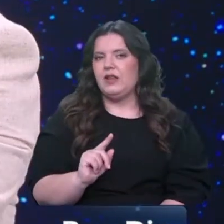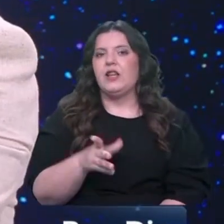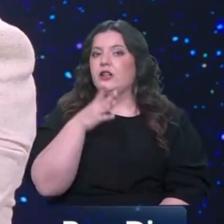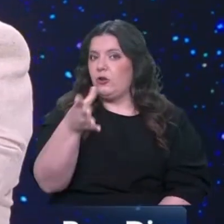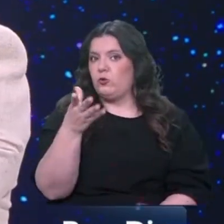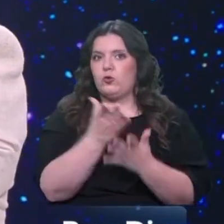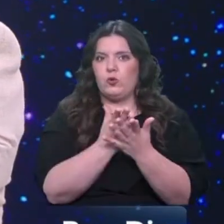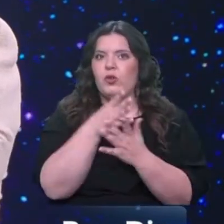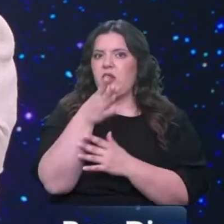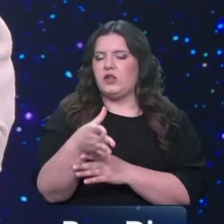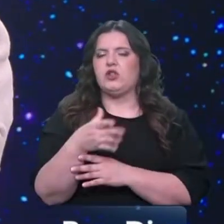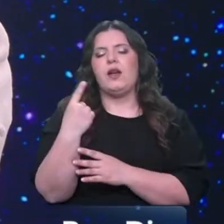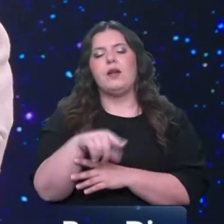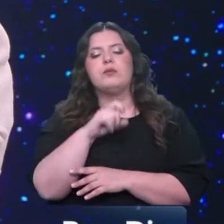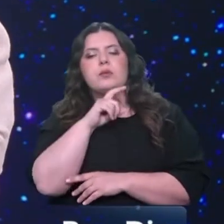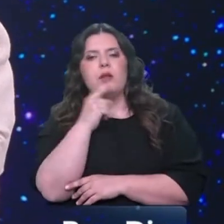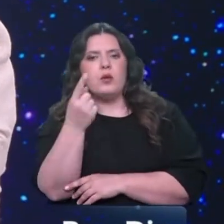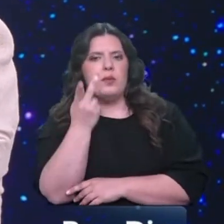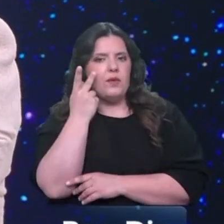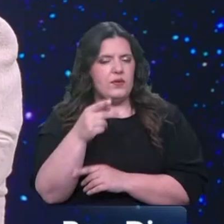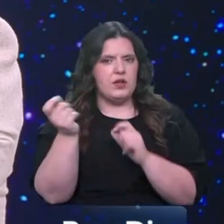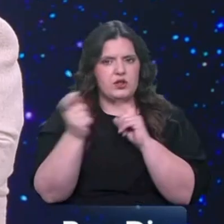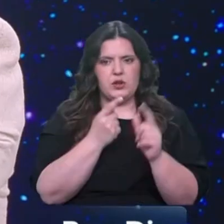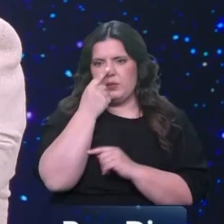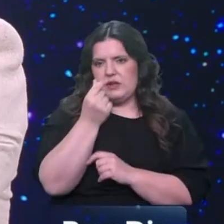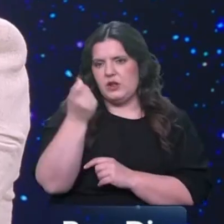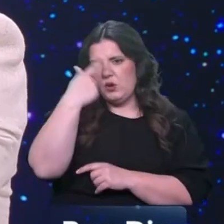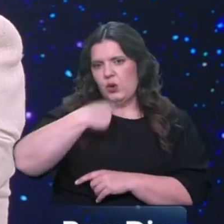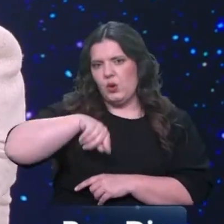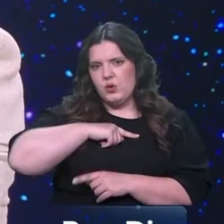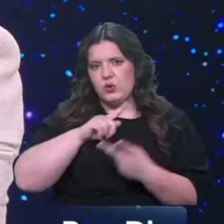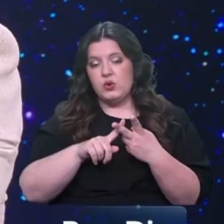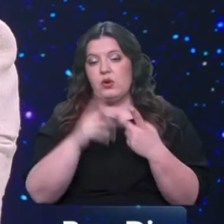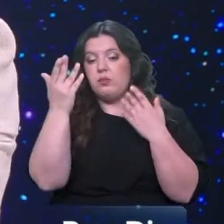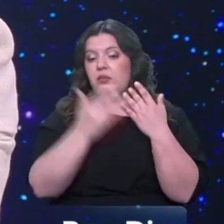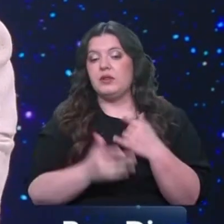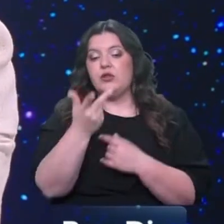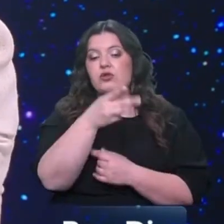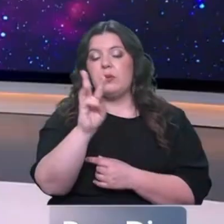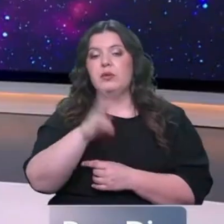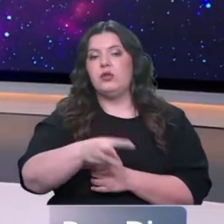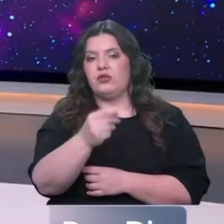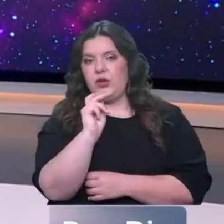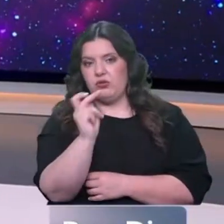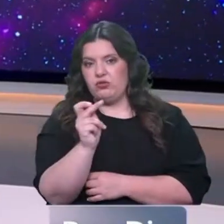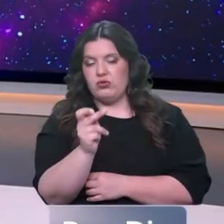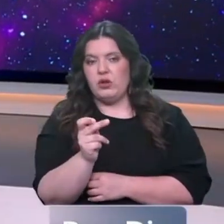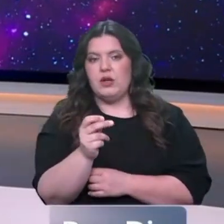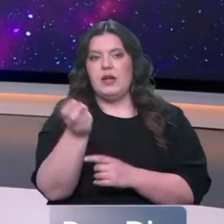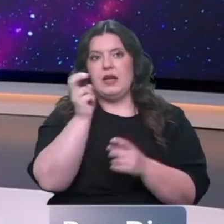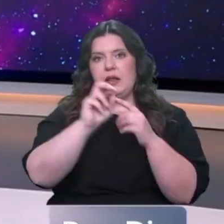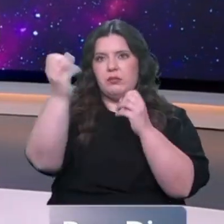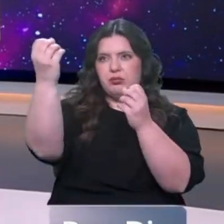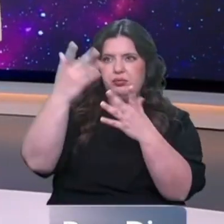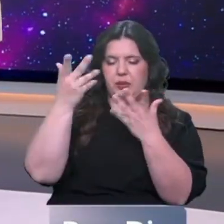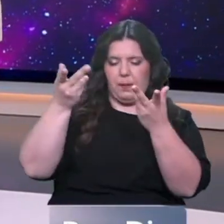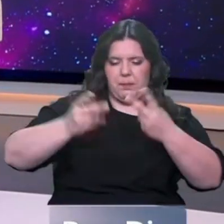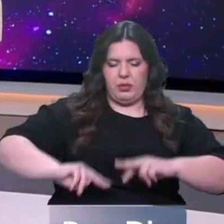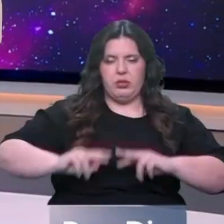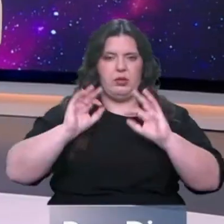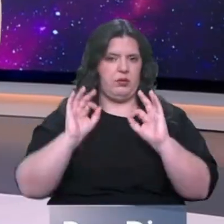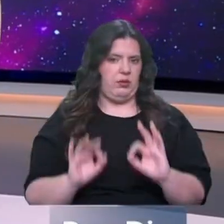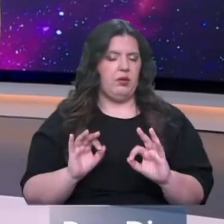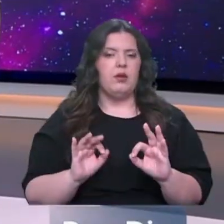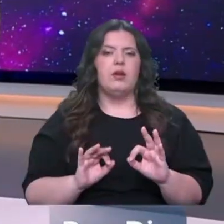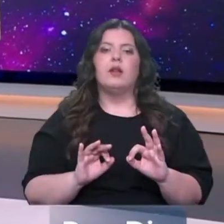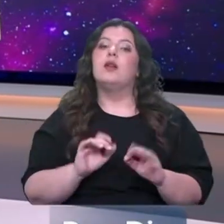que há aqui uma janela na vida das estrelas parecidas com o nosso Sol, a partir dos 100 milhões de anos, em que a radiação cai abruptamente